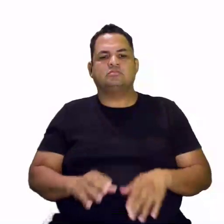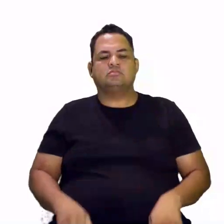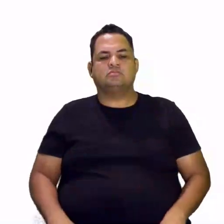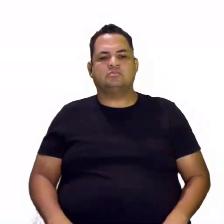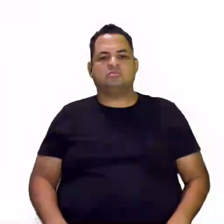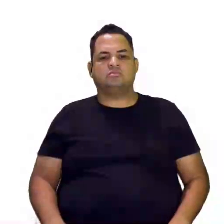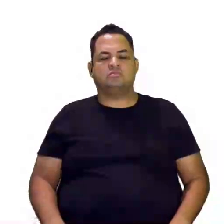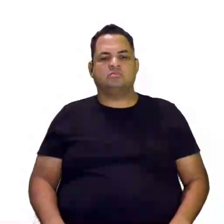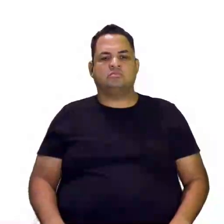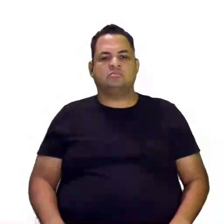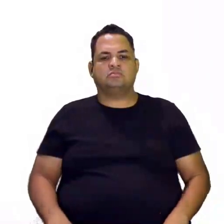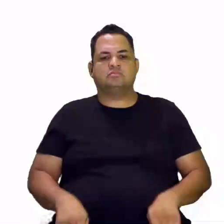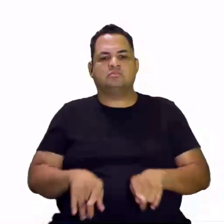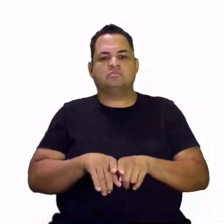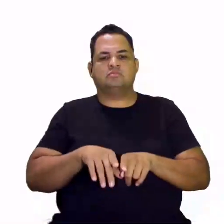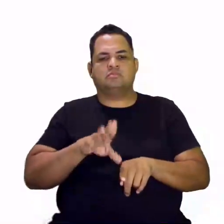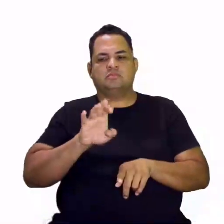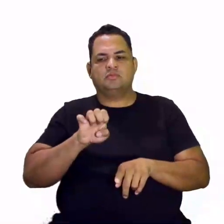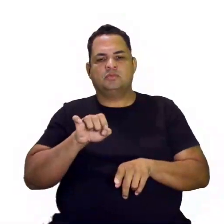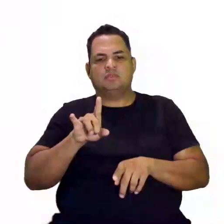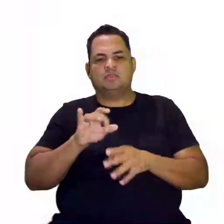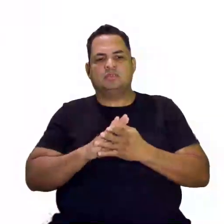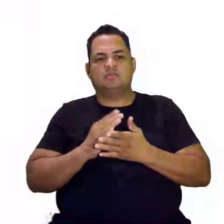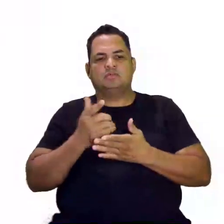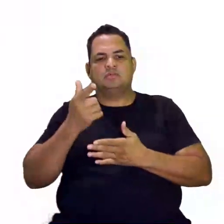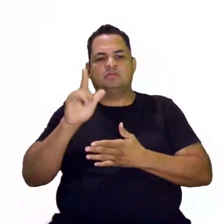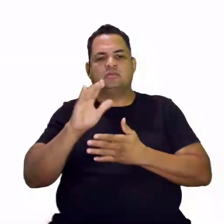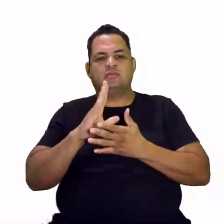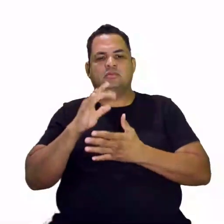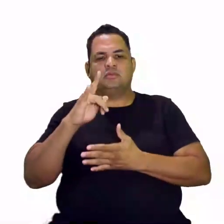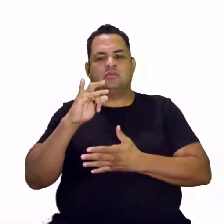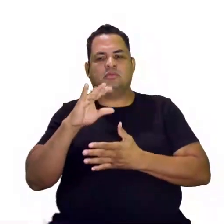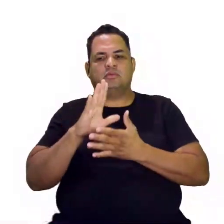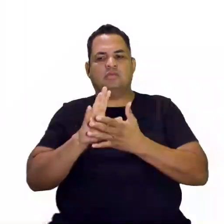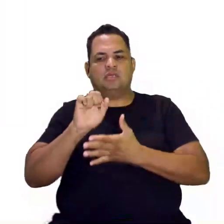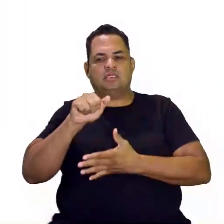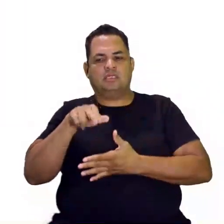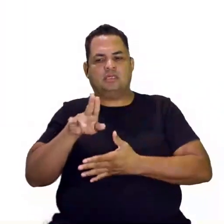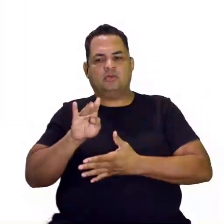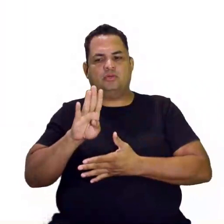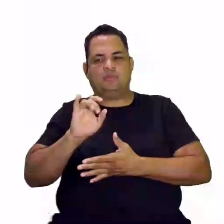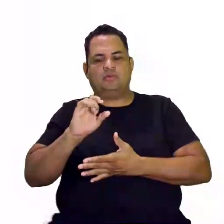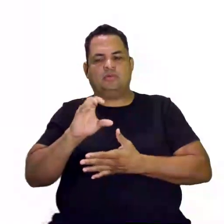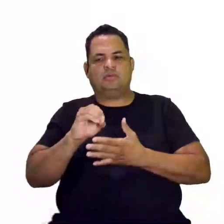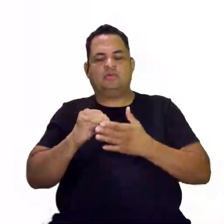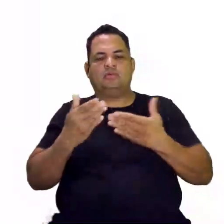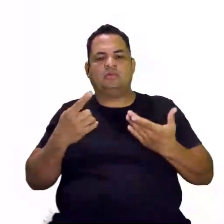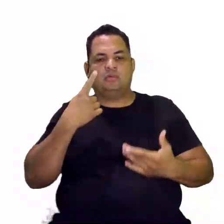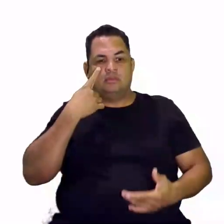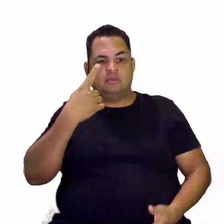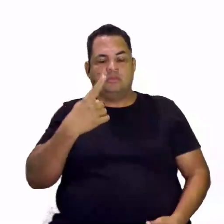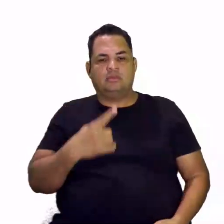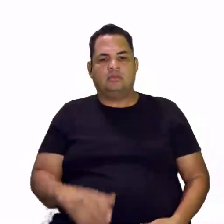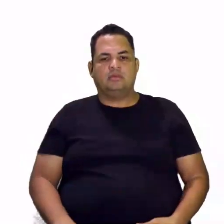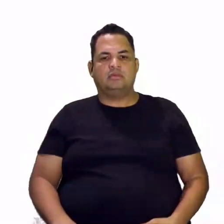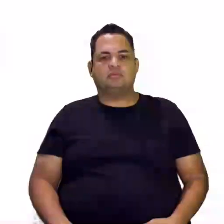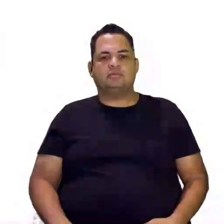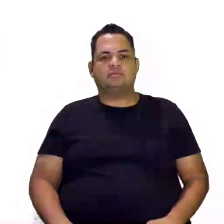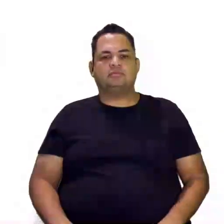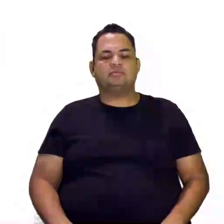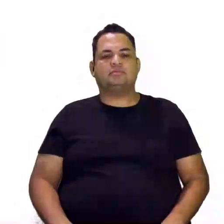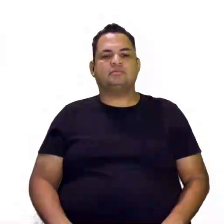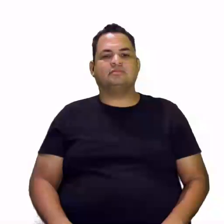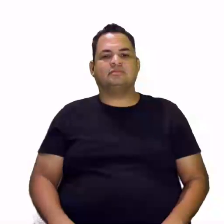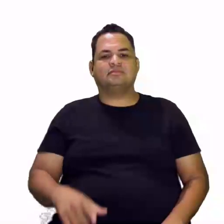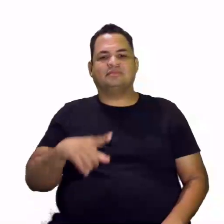fotossintetizante, quase não sai, em simbiose com outro procarionte anaeróbio. Vocês repararam que o Samuel ele fica tendo um